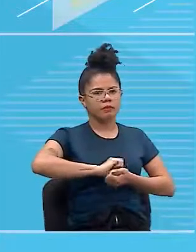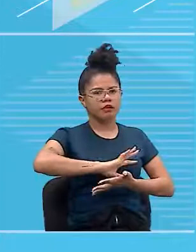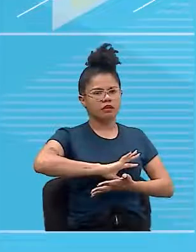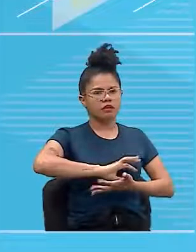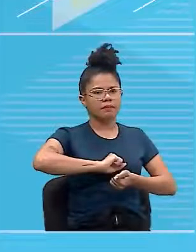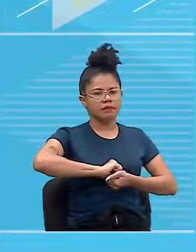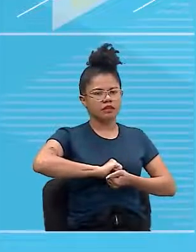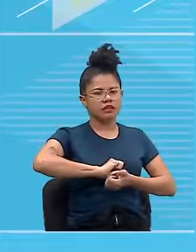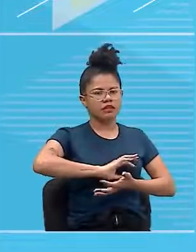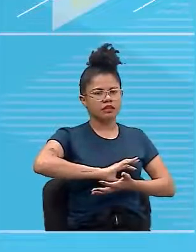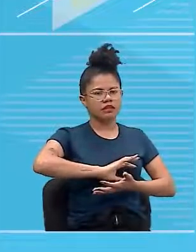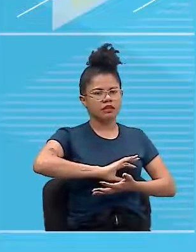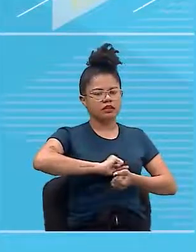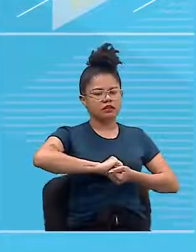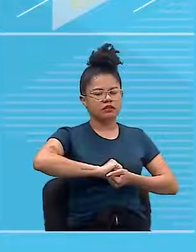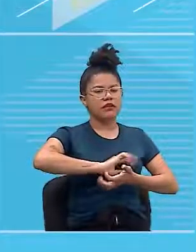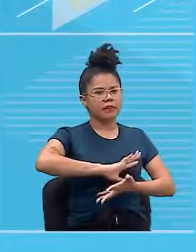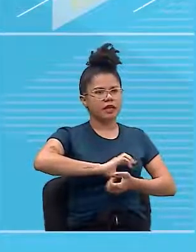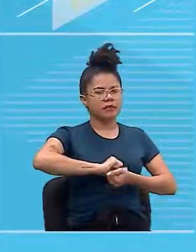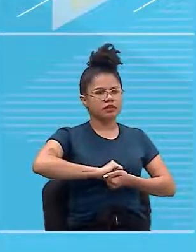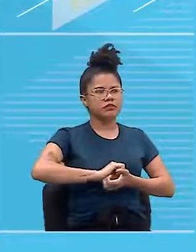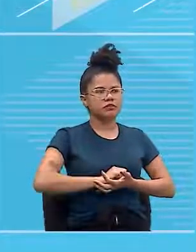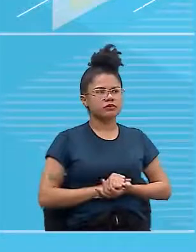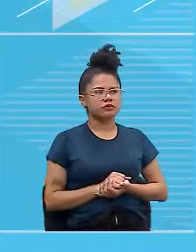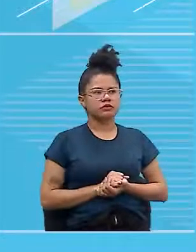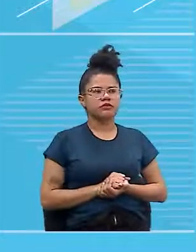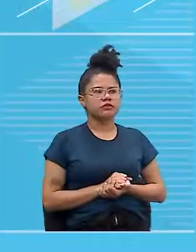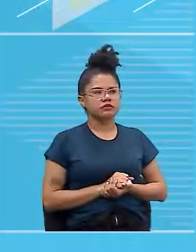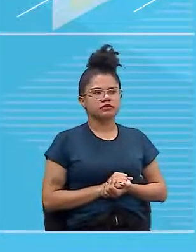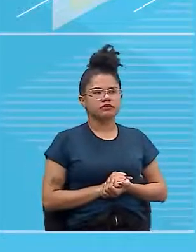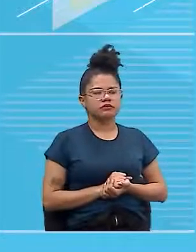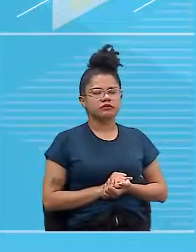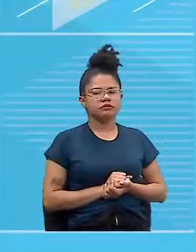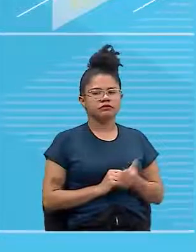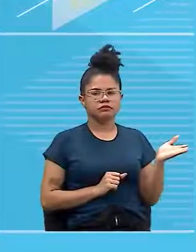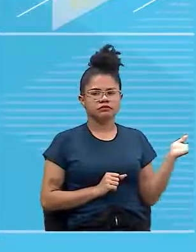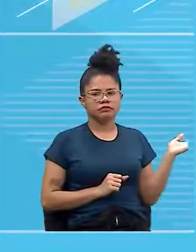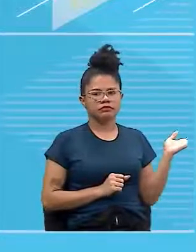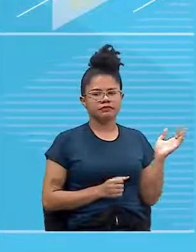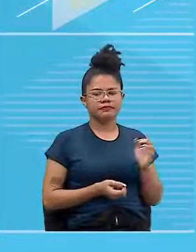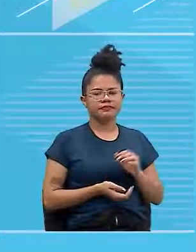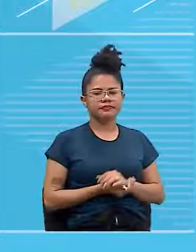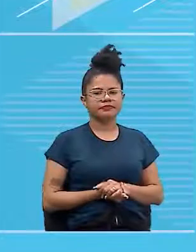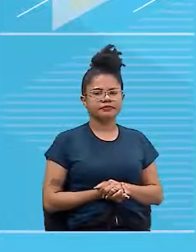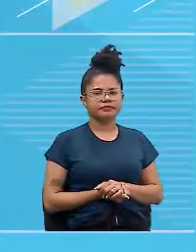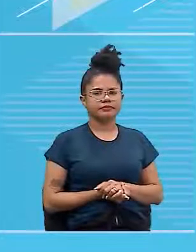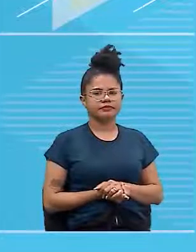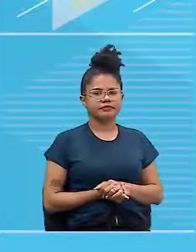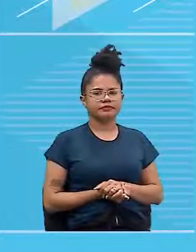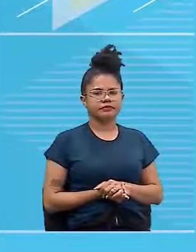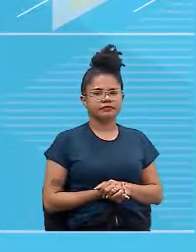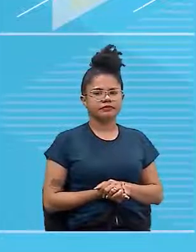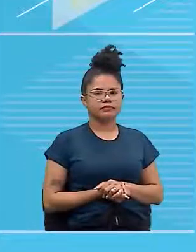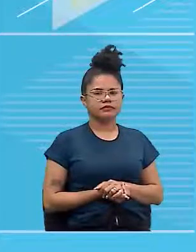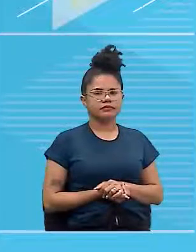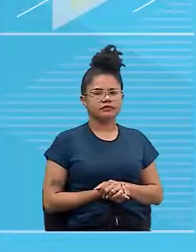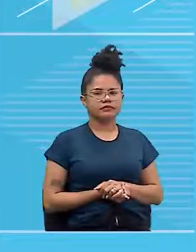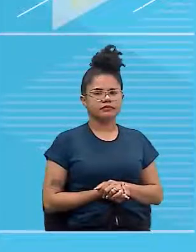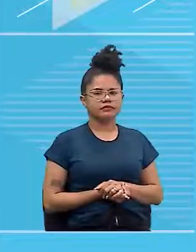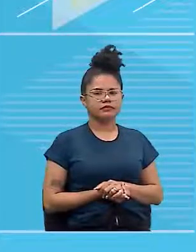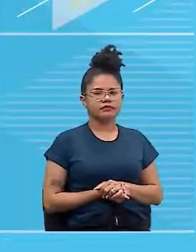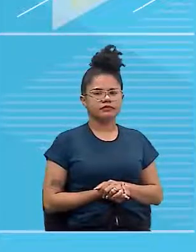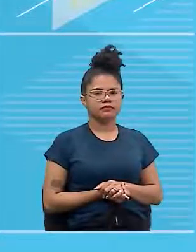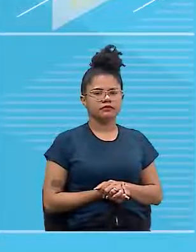funcionamento do nosso organismo sendo portanto considerado um processo exotérmico